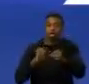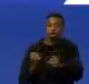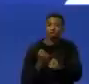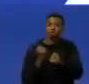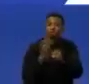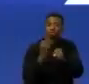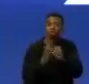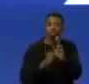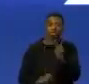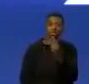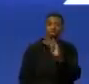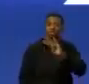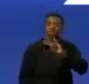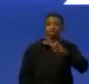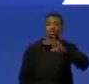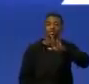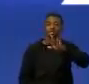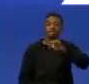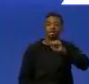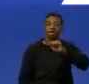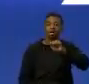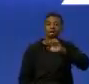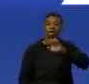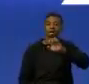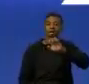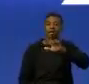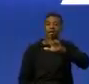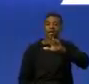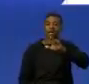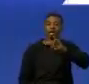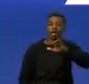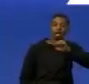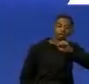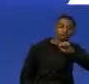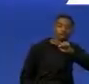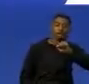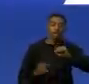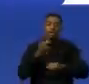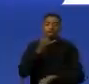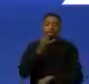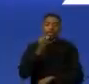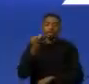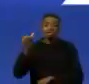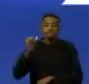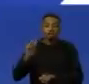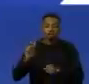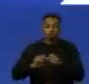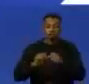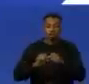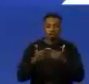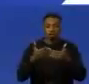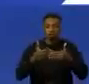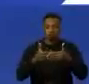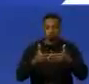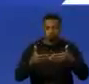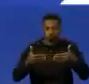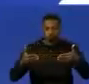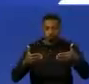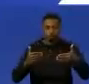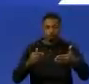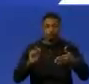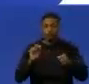nesse processo aqui de piracema, no fenômeno da piracema. E ele pergunta, essa intervenção antrópica, que seria a construção